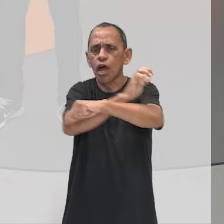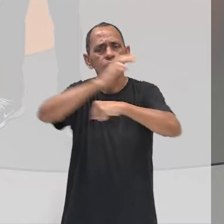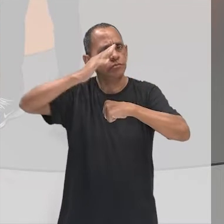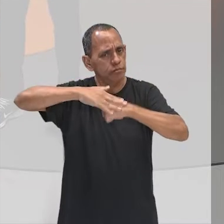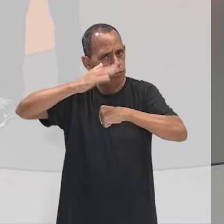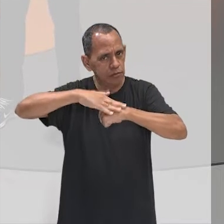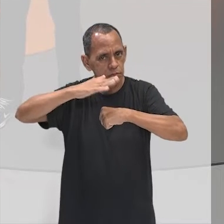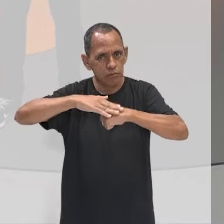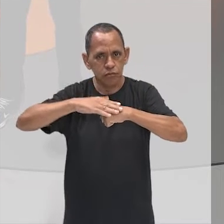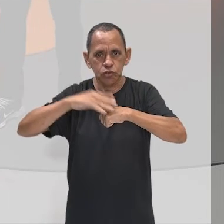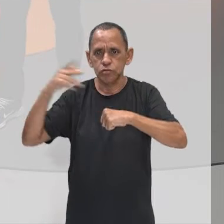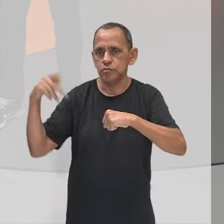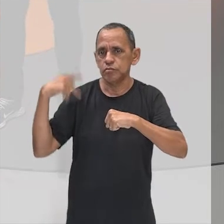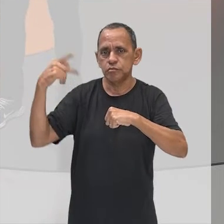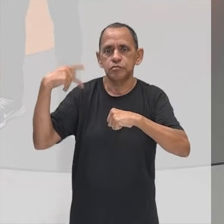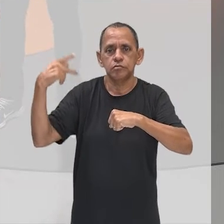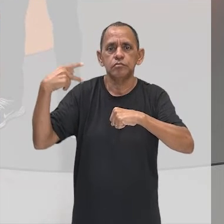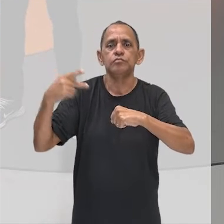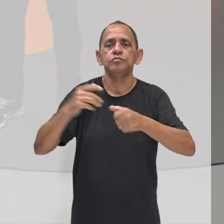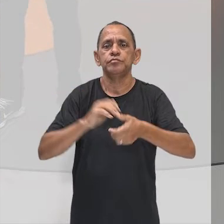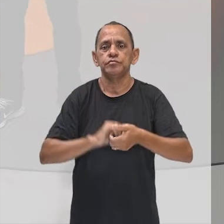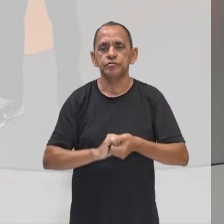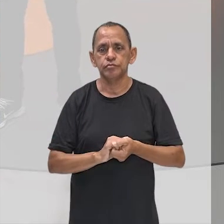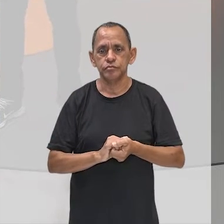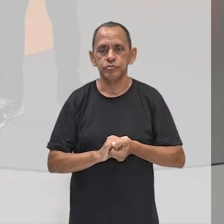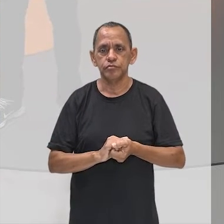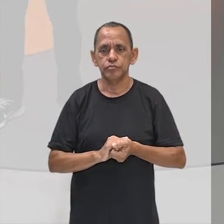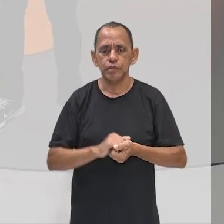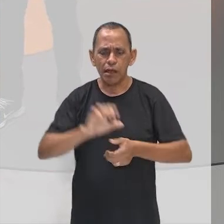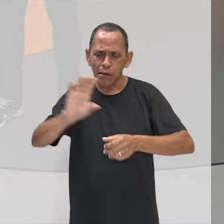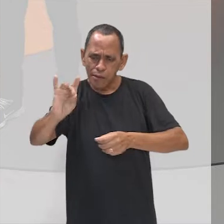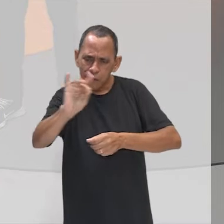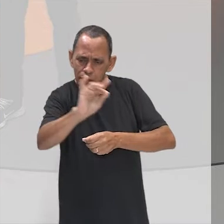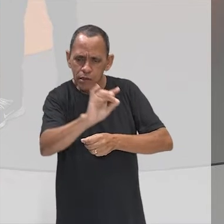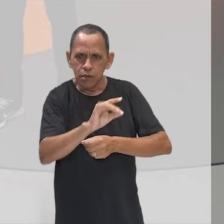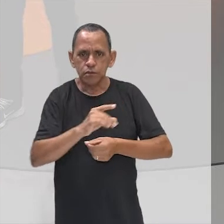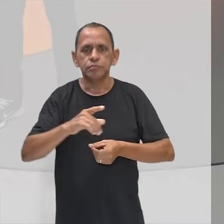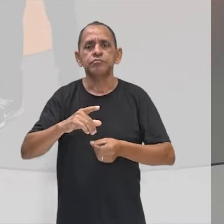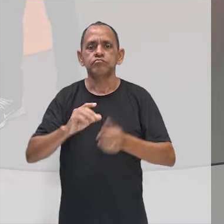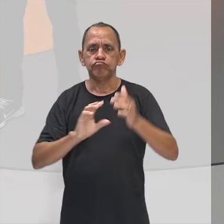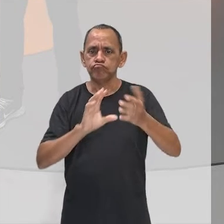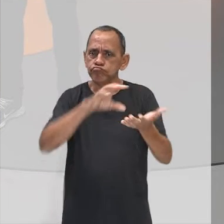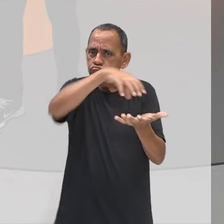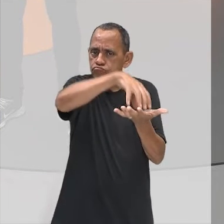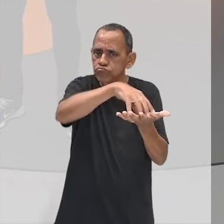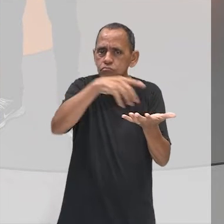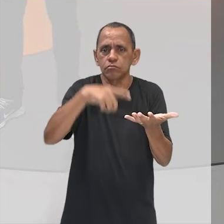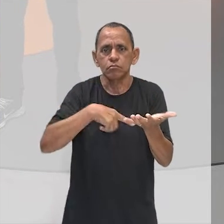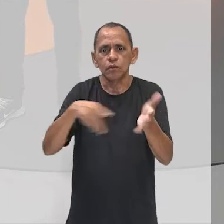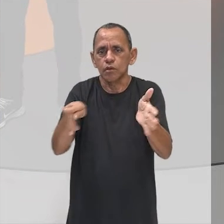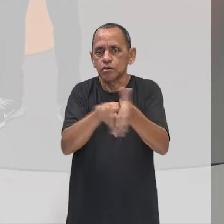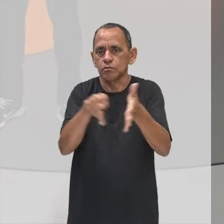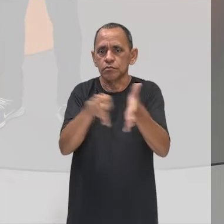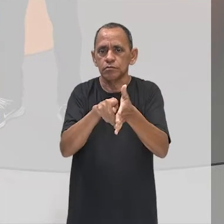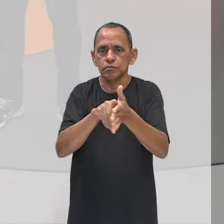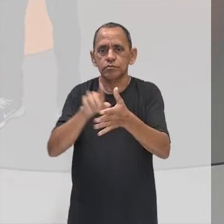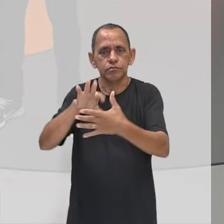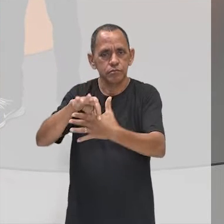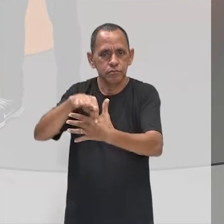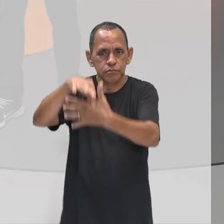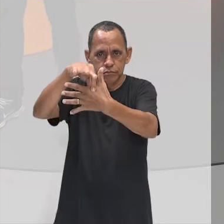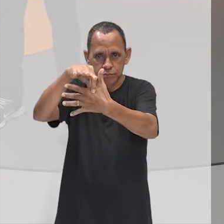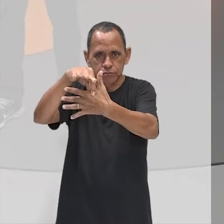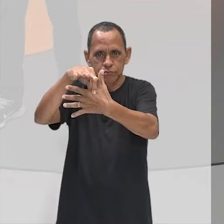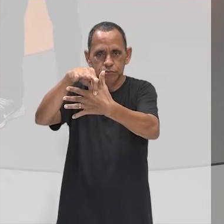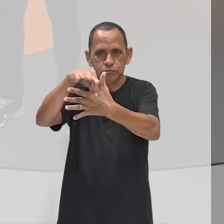autonomia política, porque cada uma tinha o seu próprio líder. Aqui na pirâmide a gente tem aí a figura do rei, representando aí o